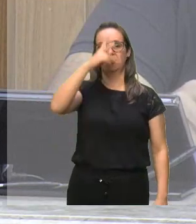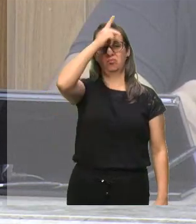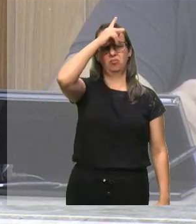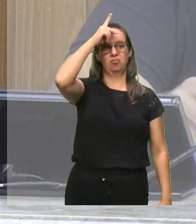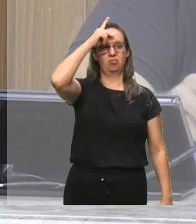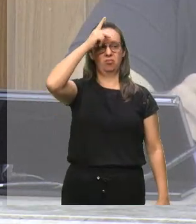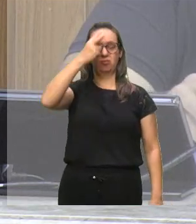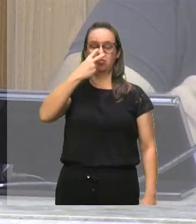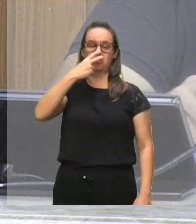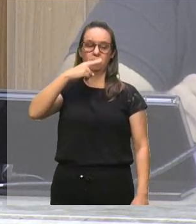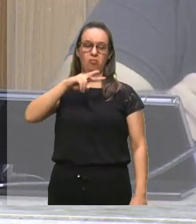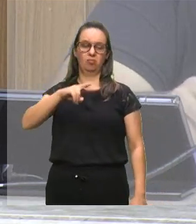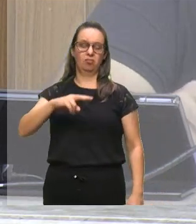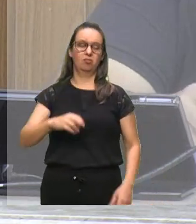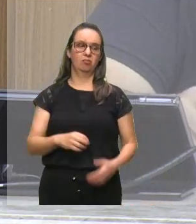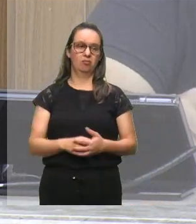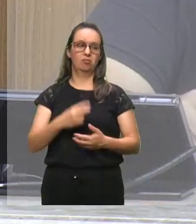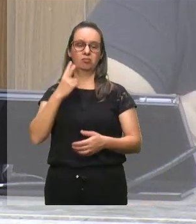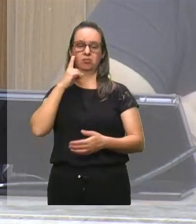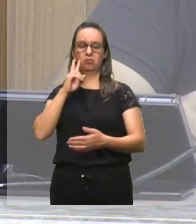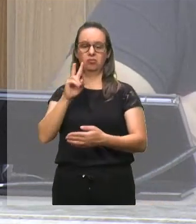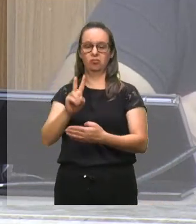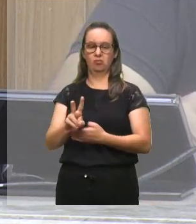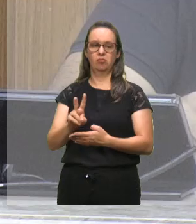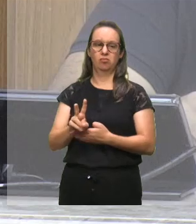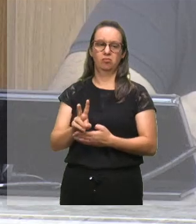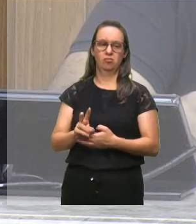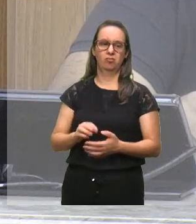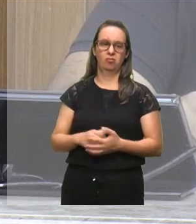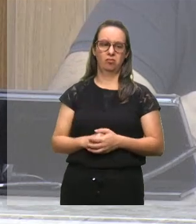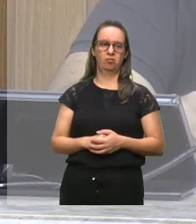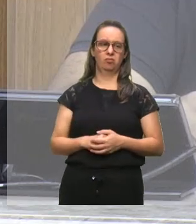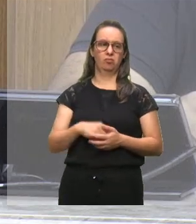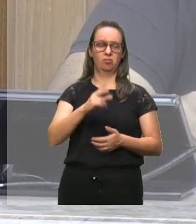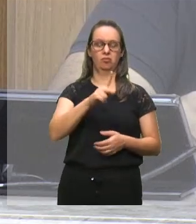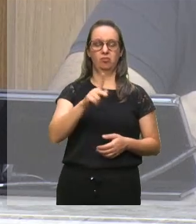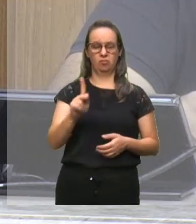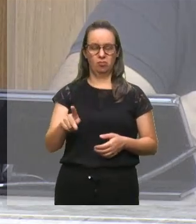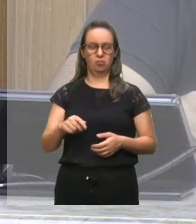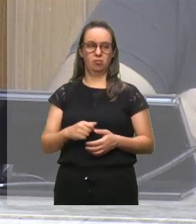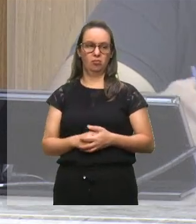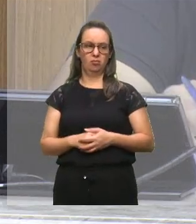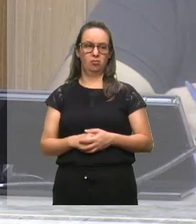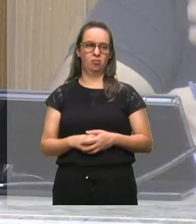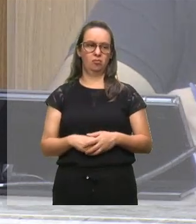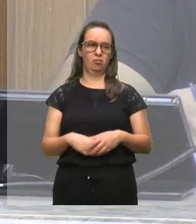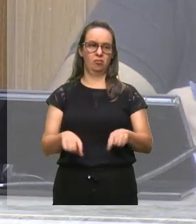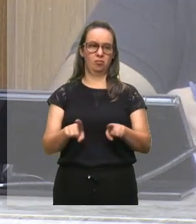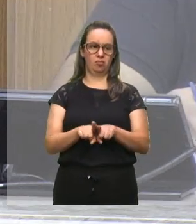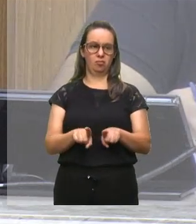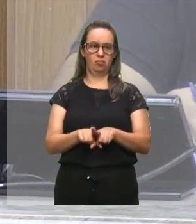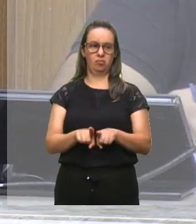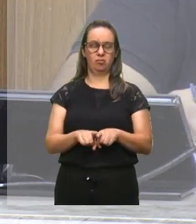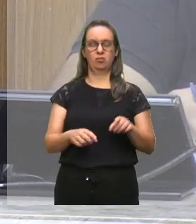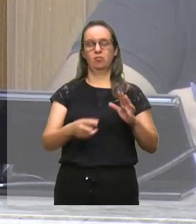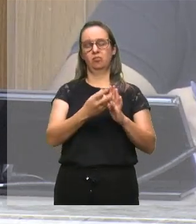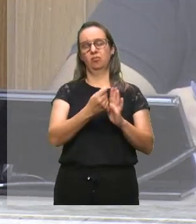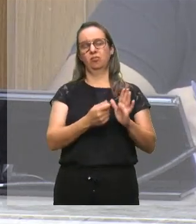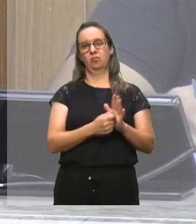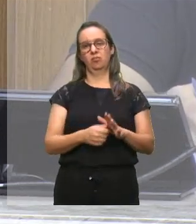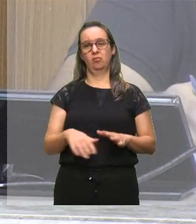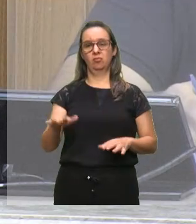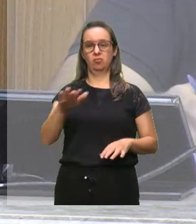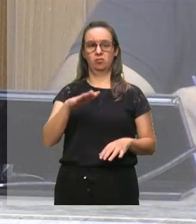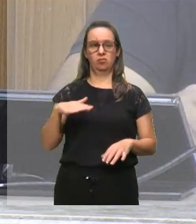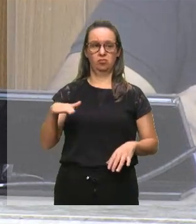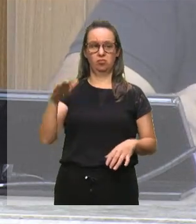ver com bons olhos essa situação dos professores. É claro que esse orçamento, para que todo mundo saiba,